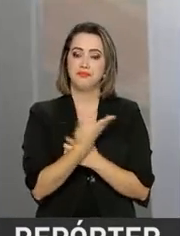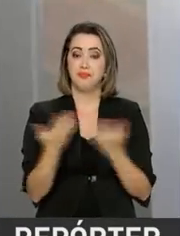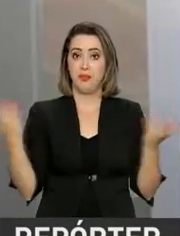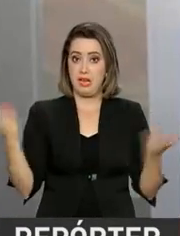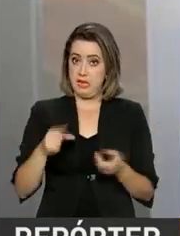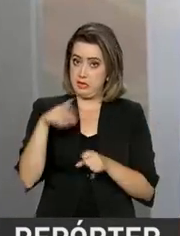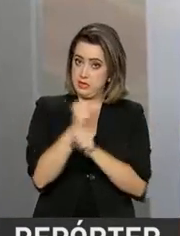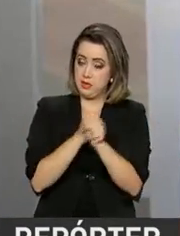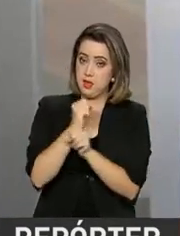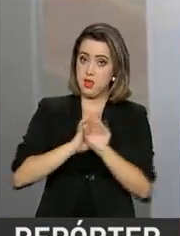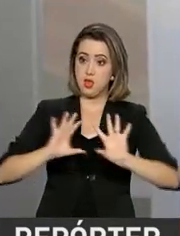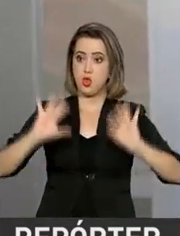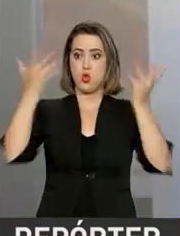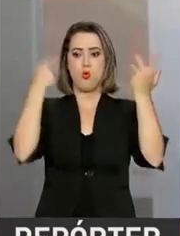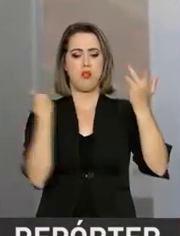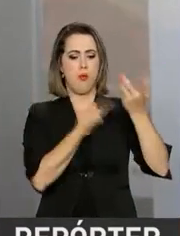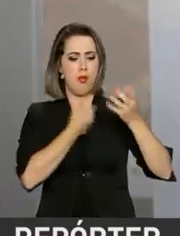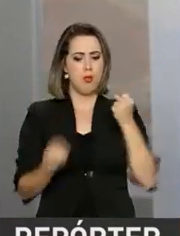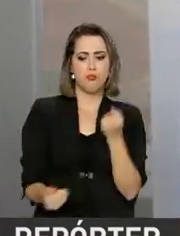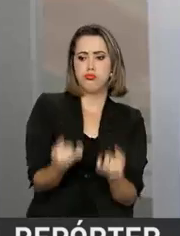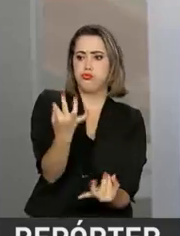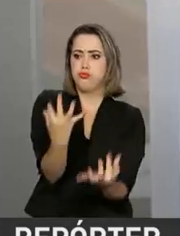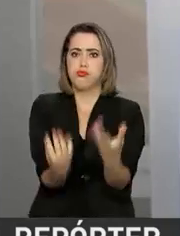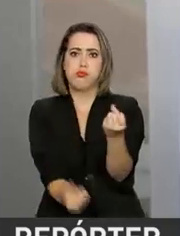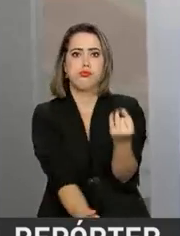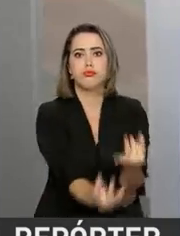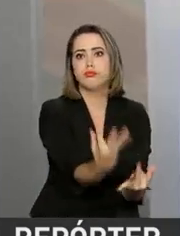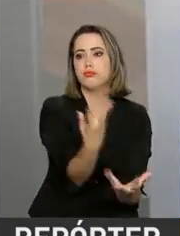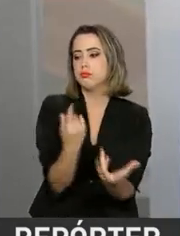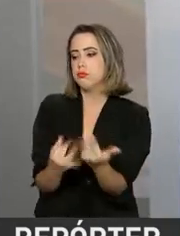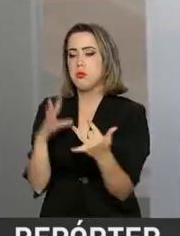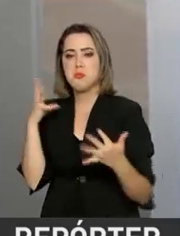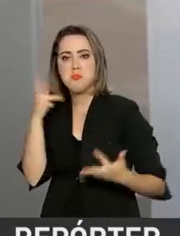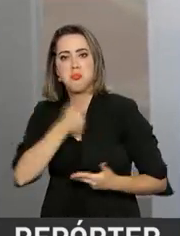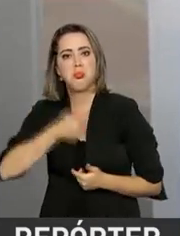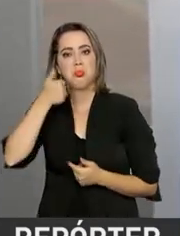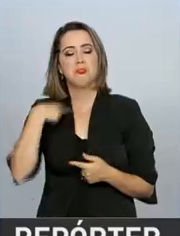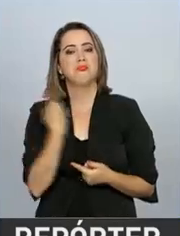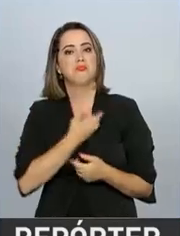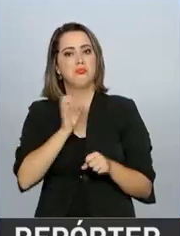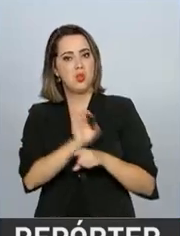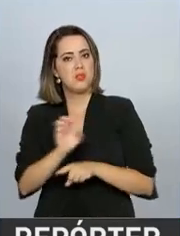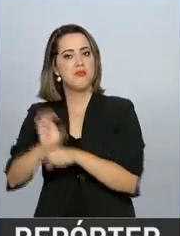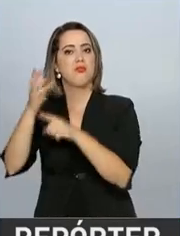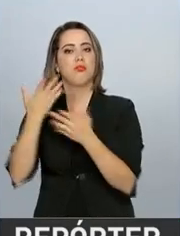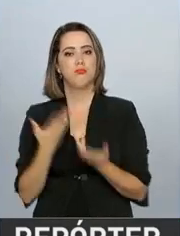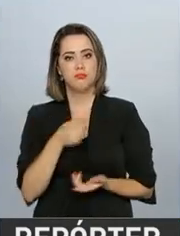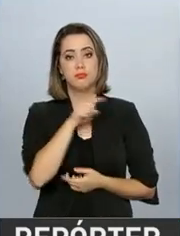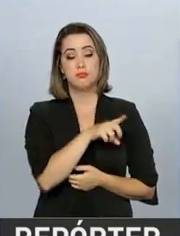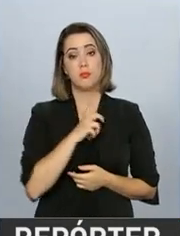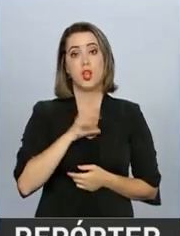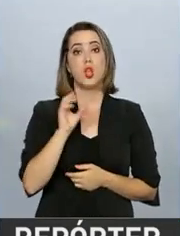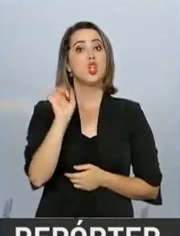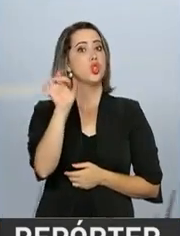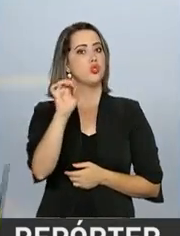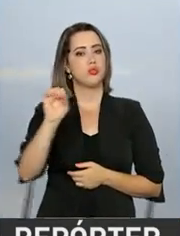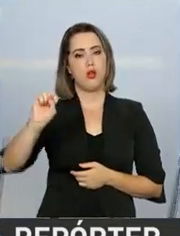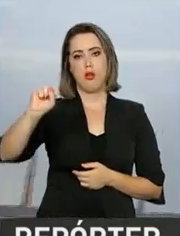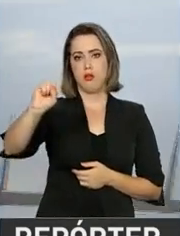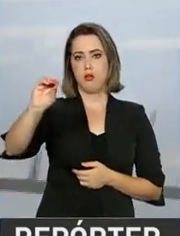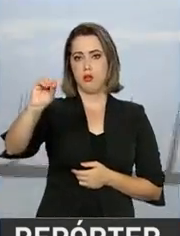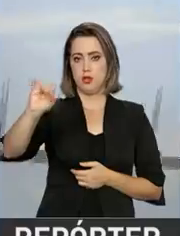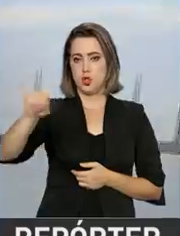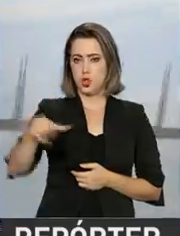nós tivéssemos as produtividades em todos os grandes estados produtores do jeito que nós estamos tendo. Só com a soja, a expectativa